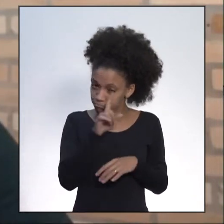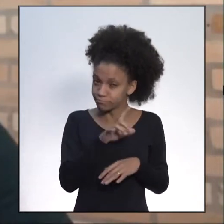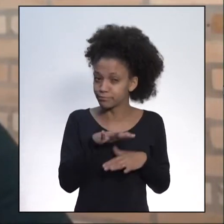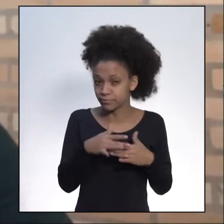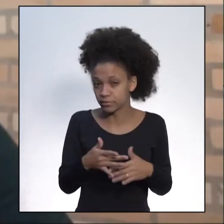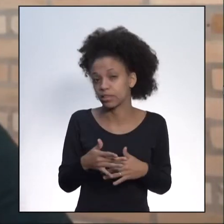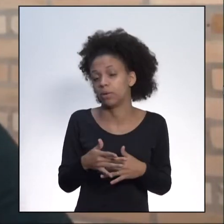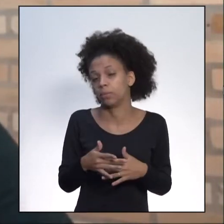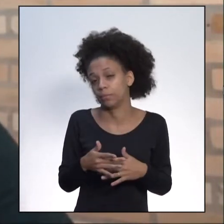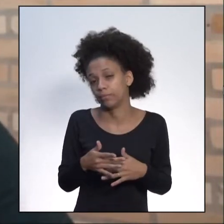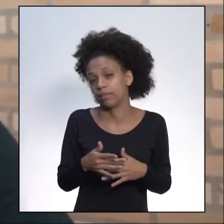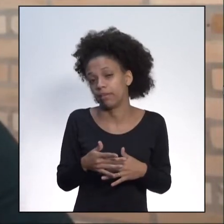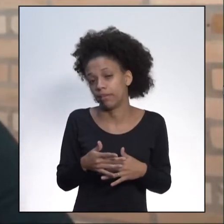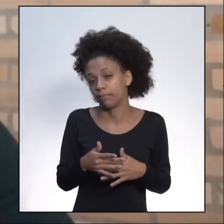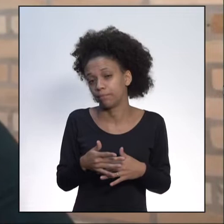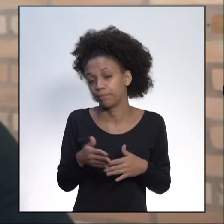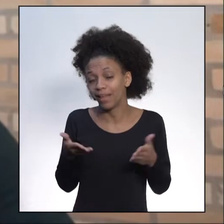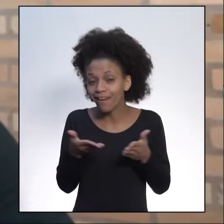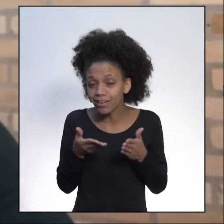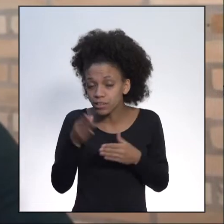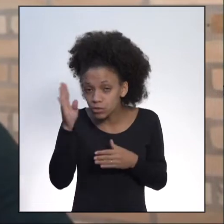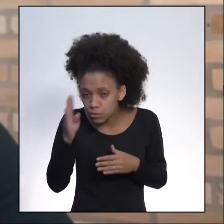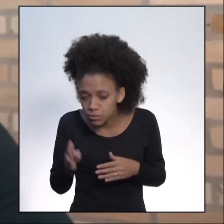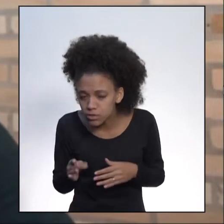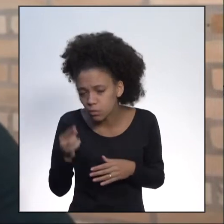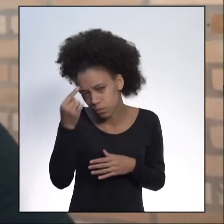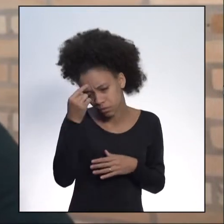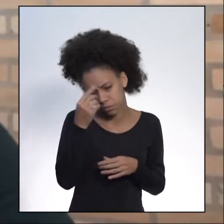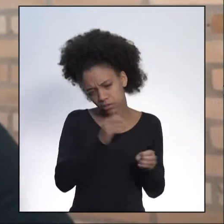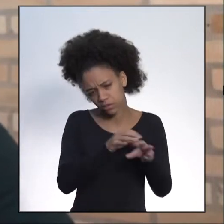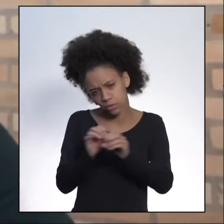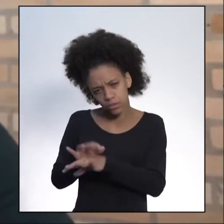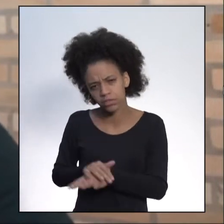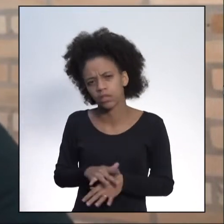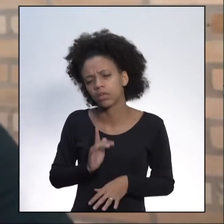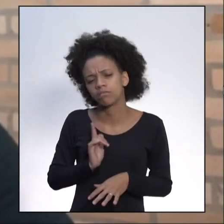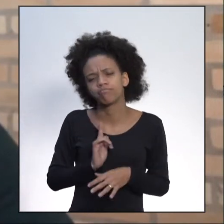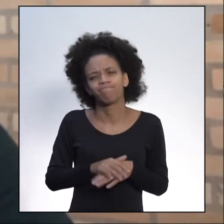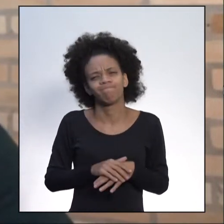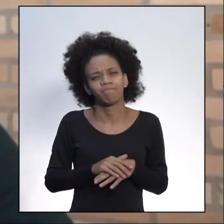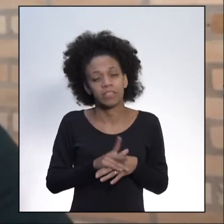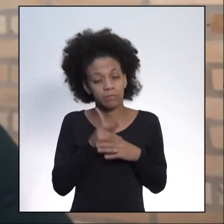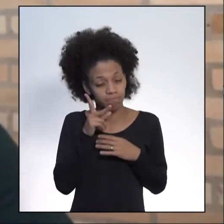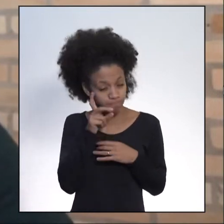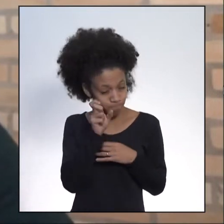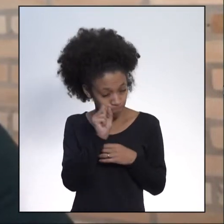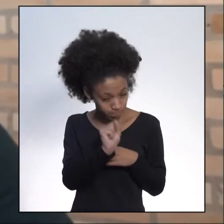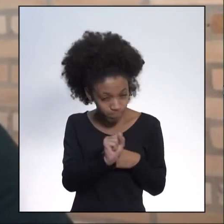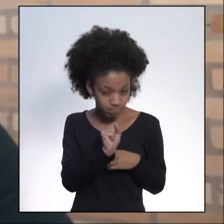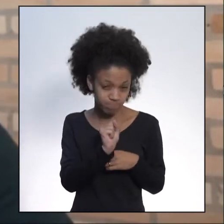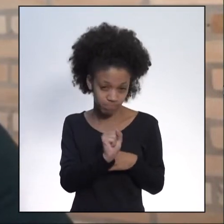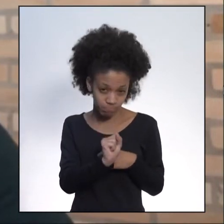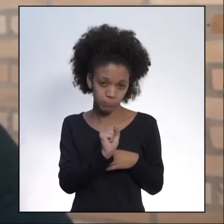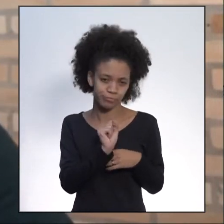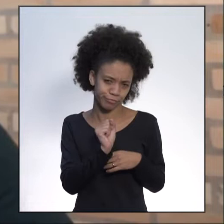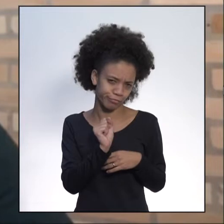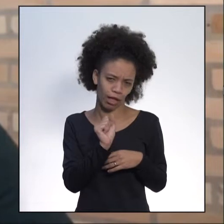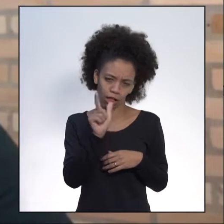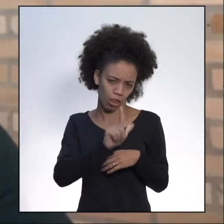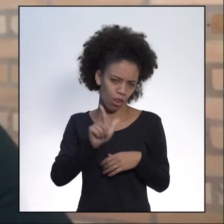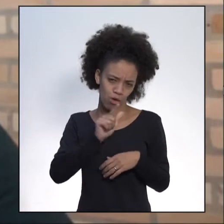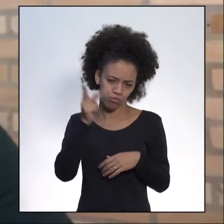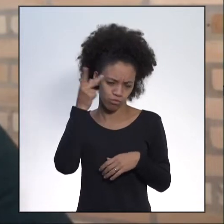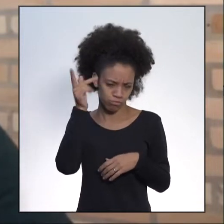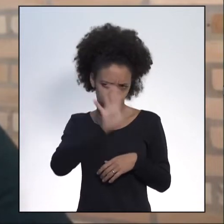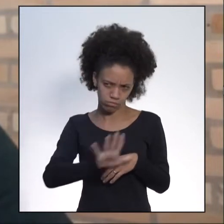que é mundial. Aqui no Brasil, quando a gente pensa em educação, acho que existe uma questão muito forte, e claro, a gente está pegando o estado de São Paulo, que já